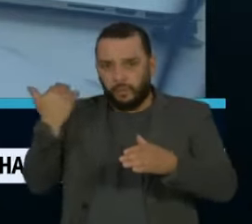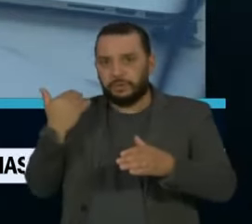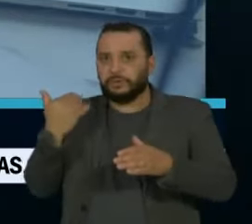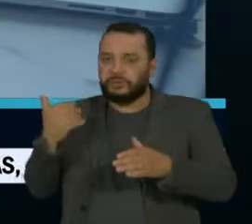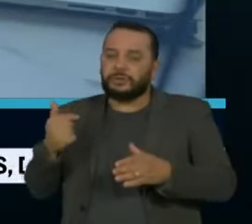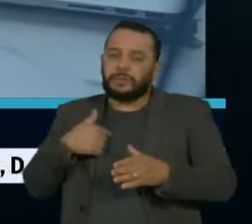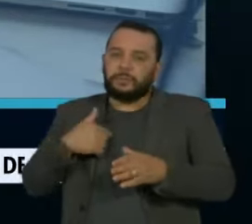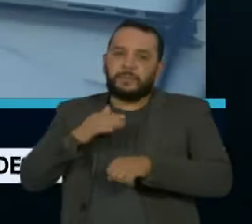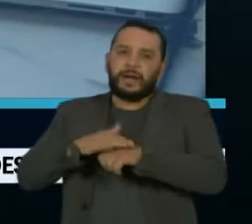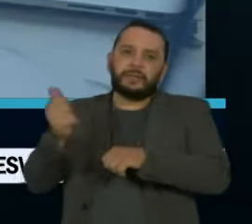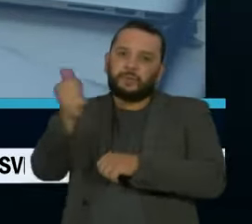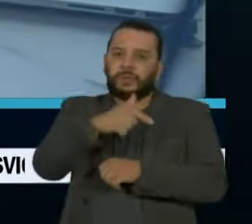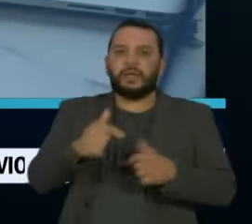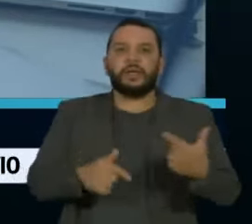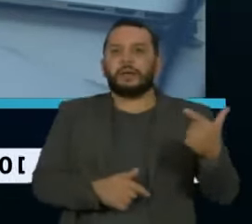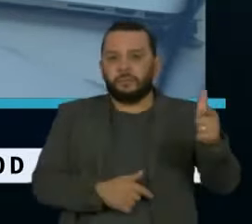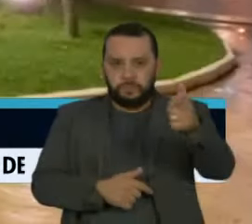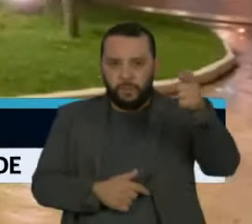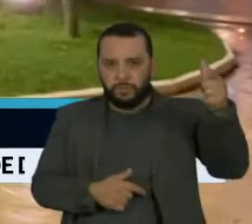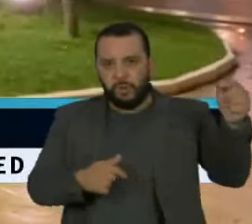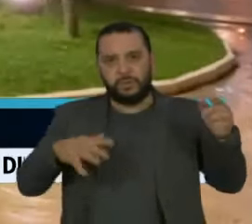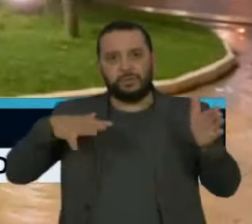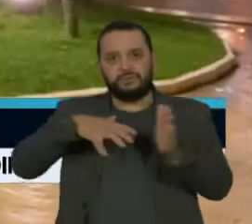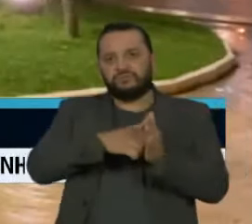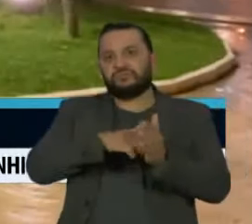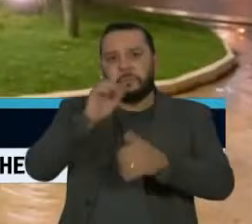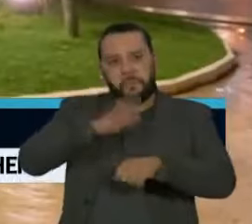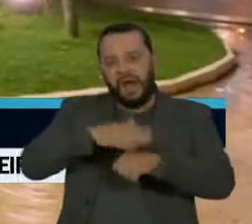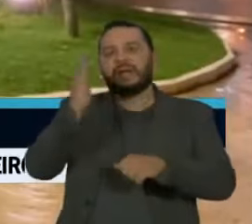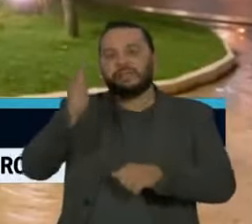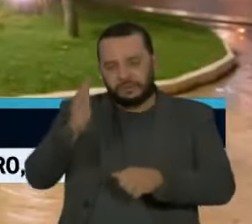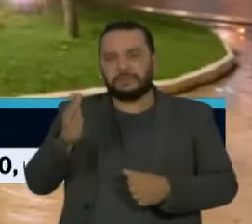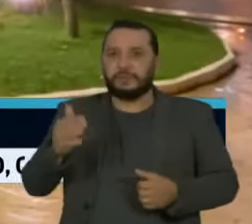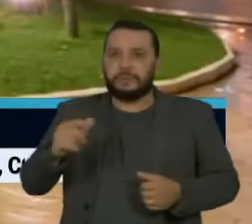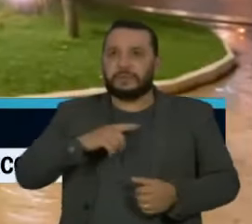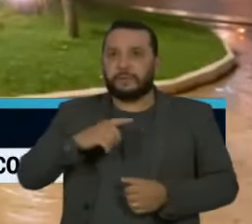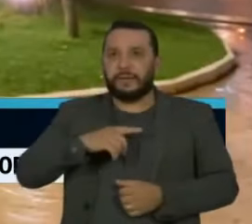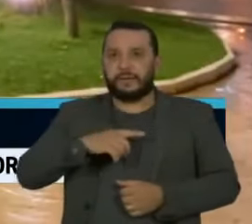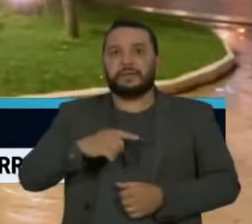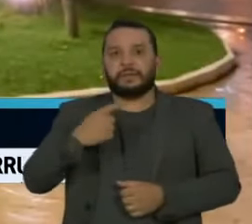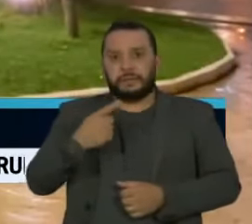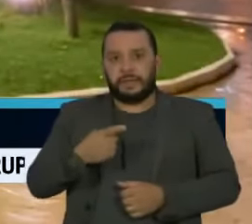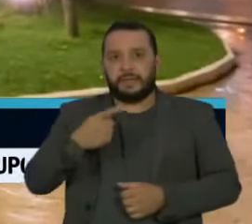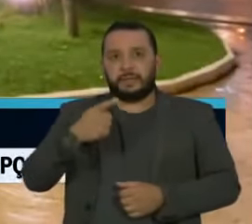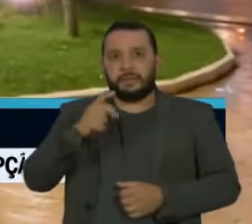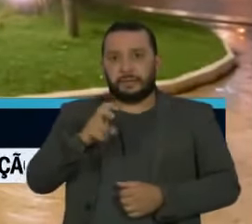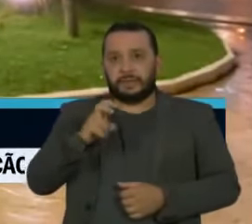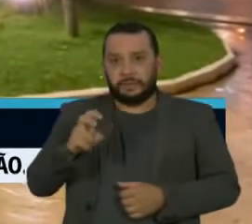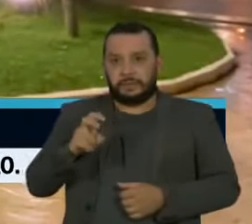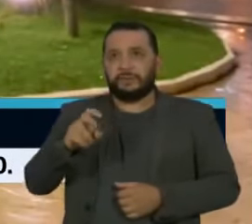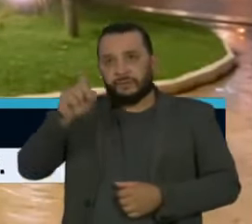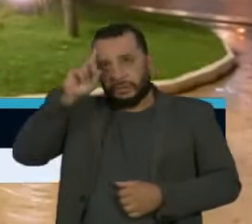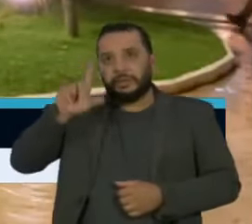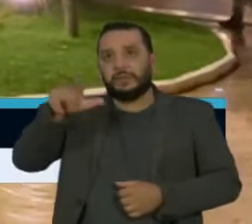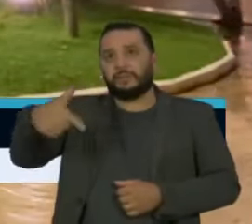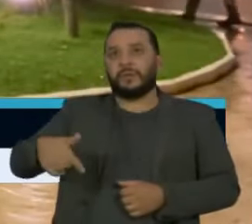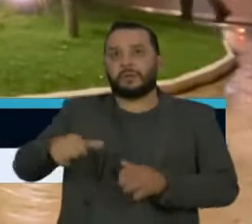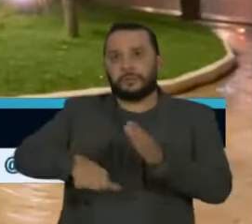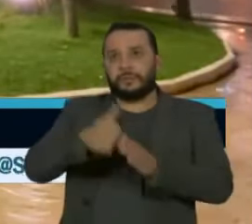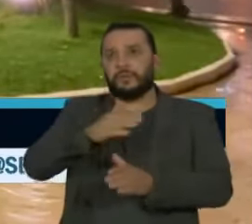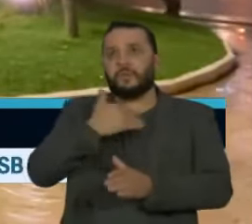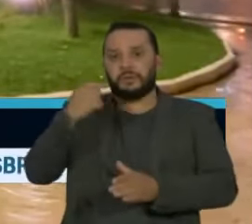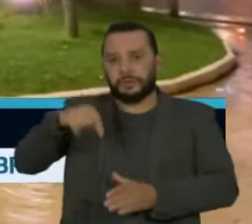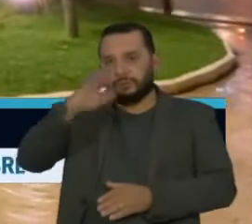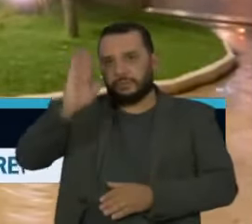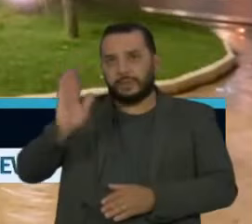por homicídios e acidentes de trânsito. 155 dias depois da primeira morte por coronavírus no Brasil,